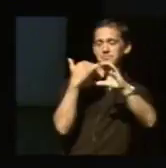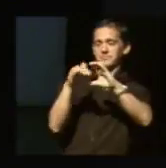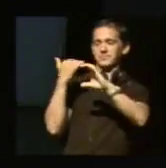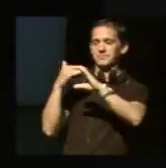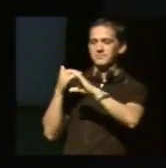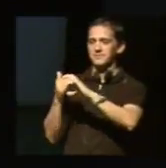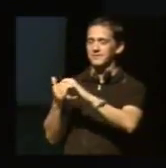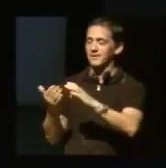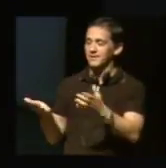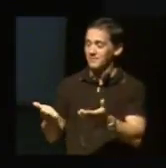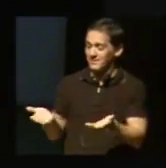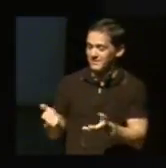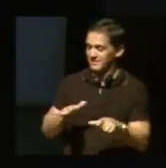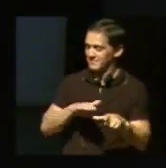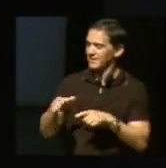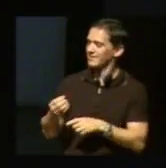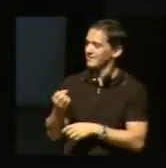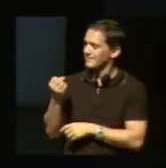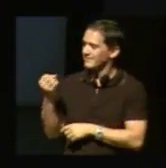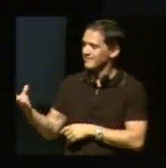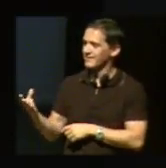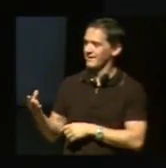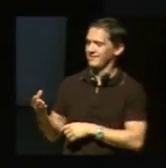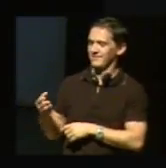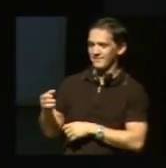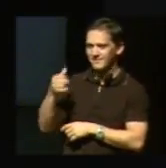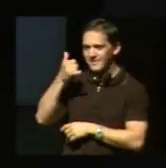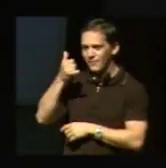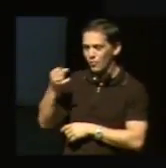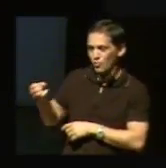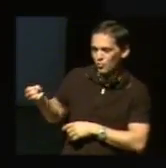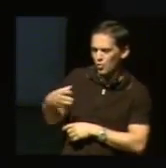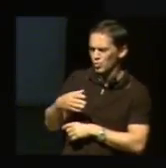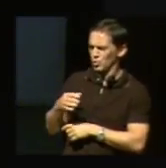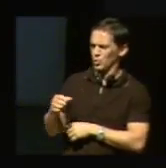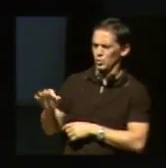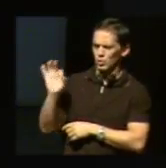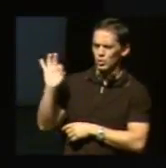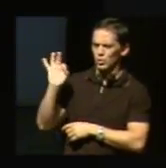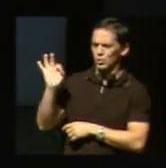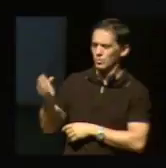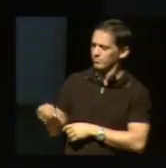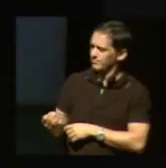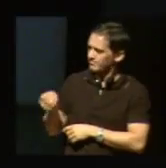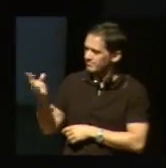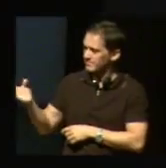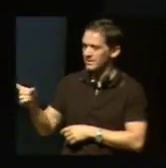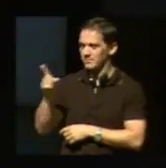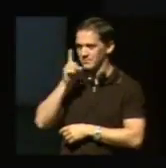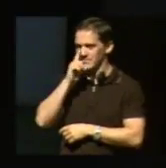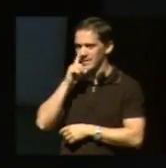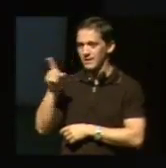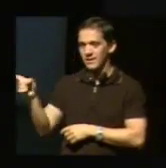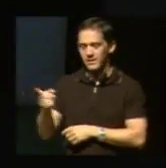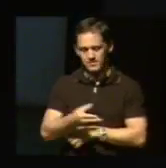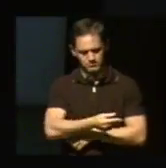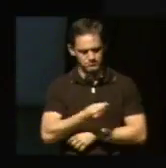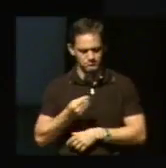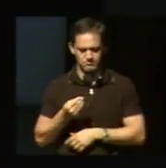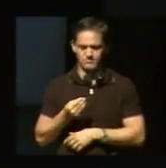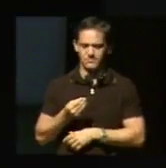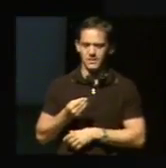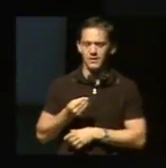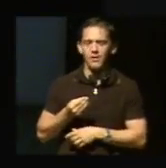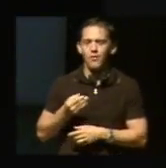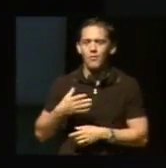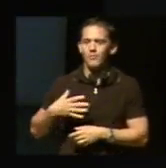semana eu dei de presente um celular para minha mãe, um iPhone 4 que eu tinha, porque ela queria ver como é que estava o ritmo, como é que